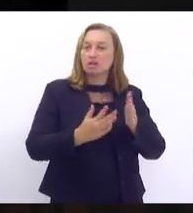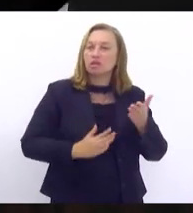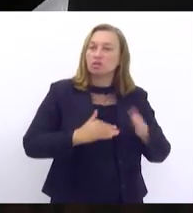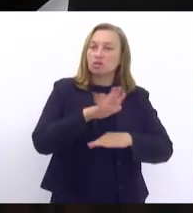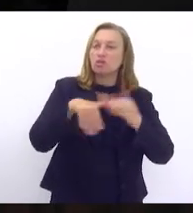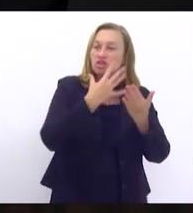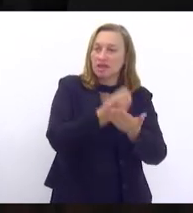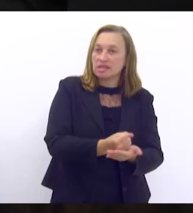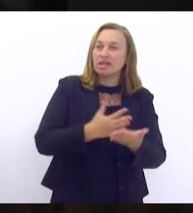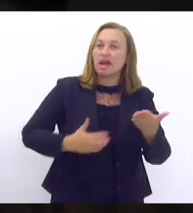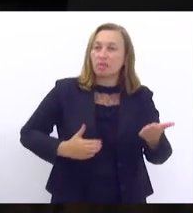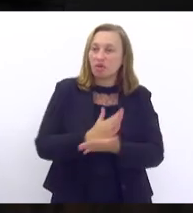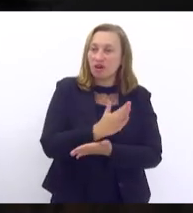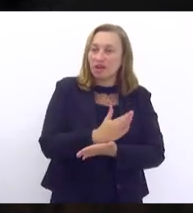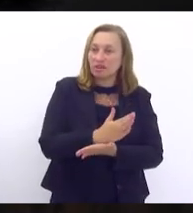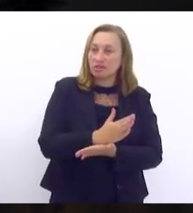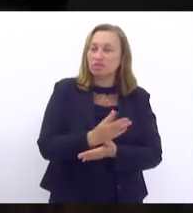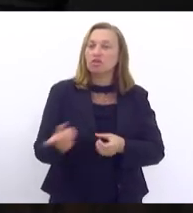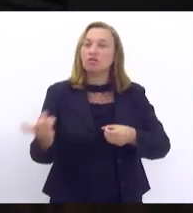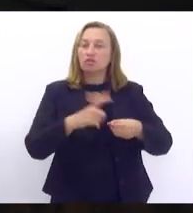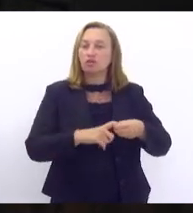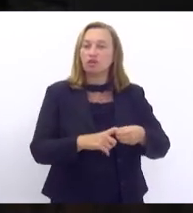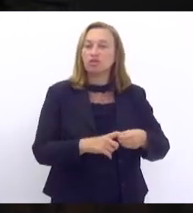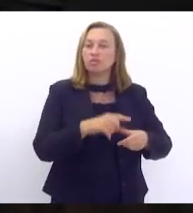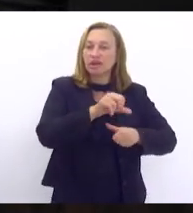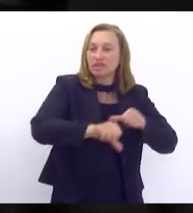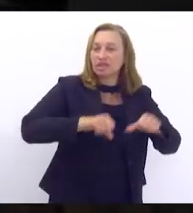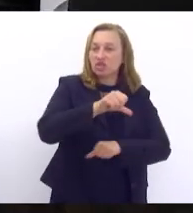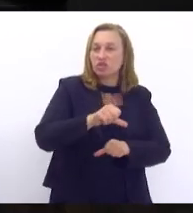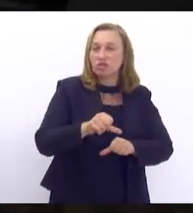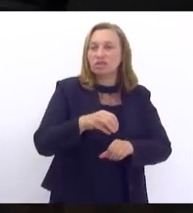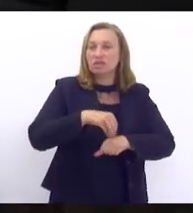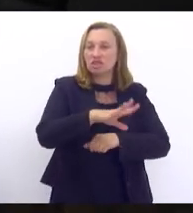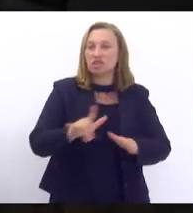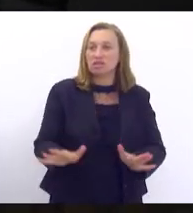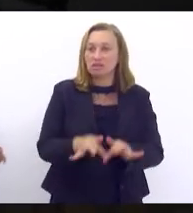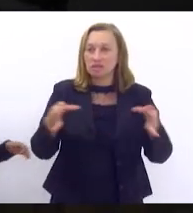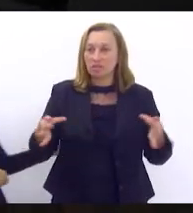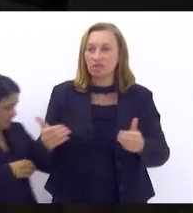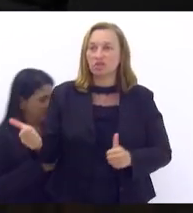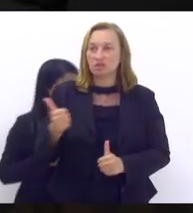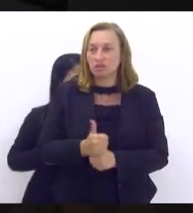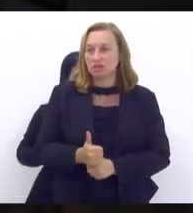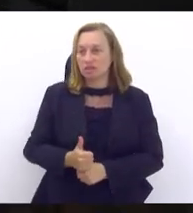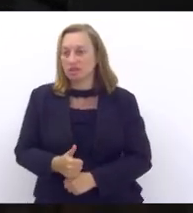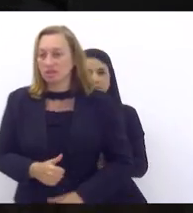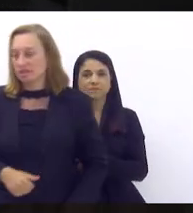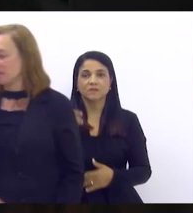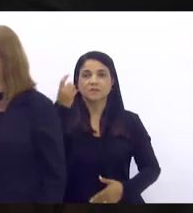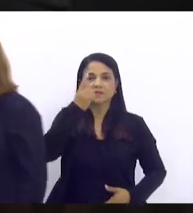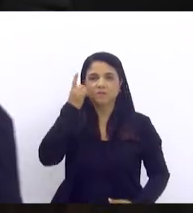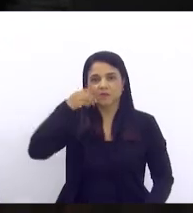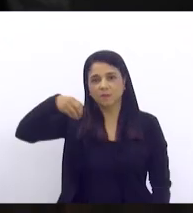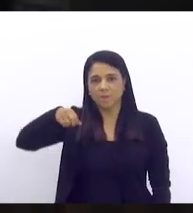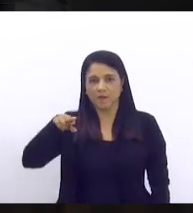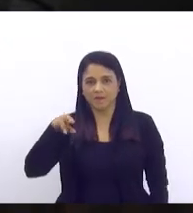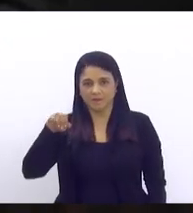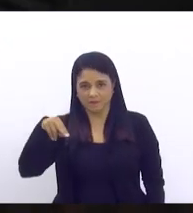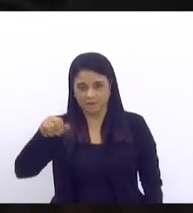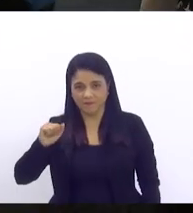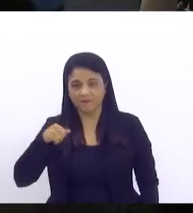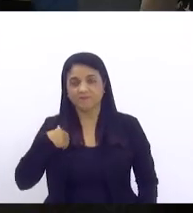como estão. Aprovado, retorno ao autor para transformação em indicação simples. Pode declarar. Deputada Marina, à